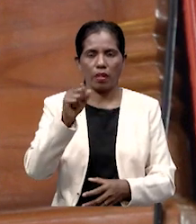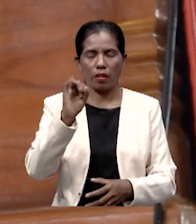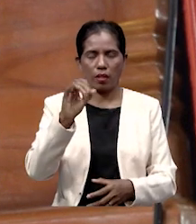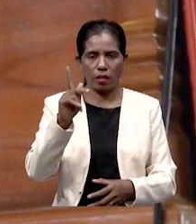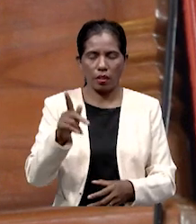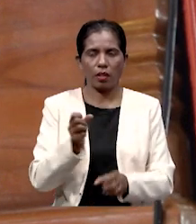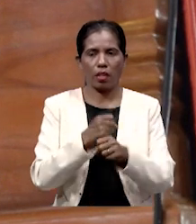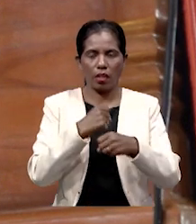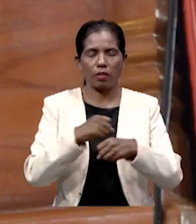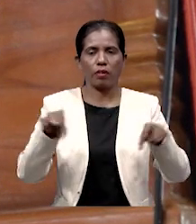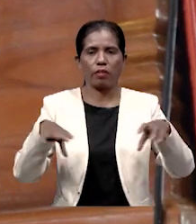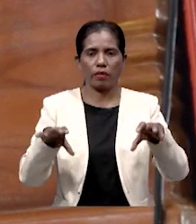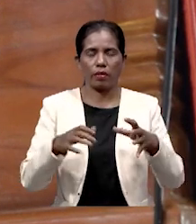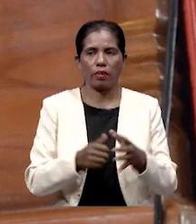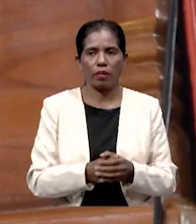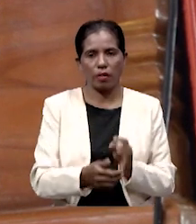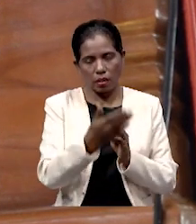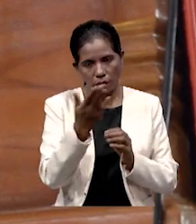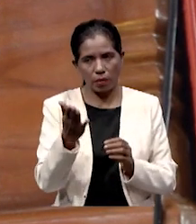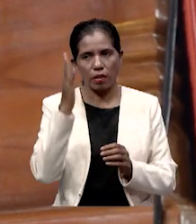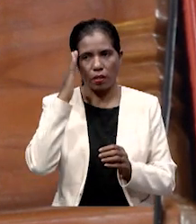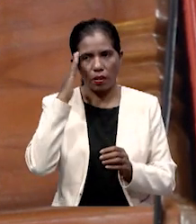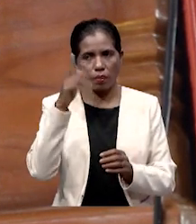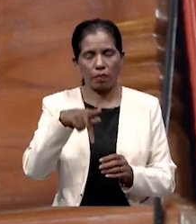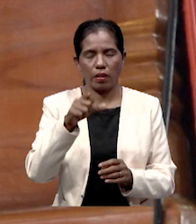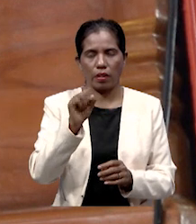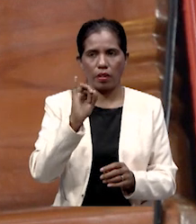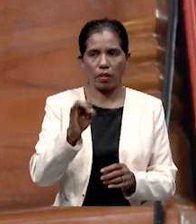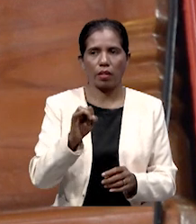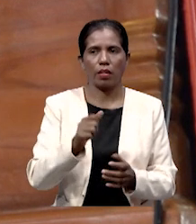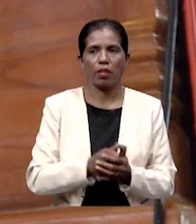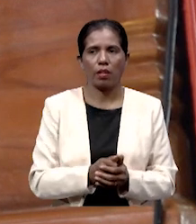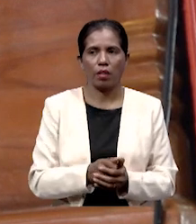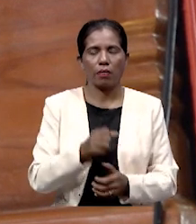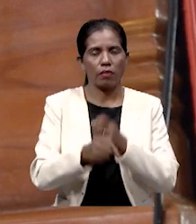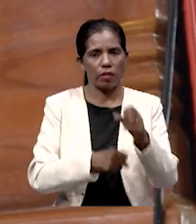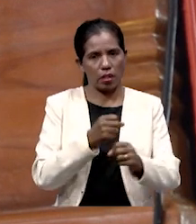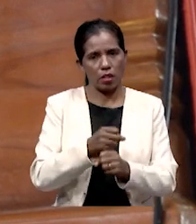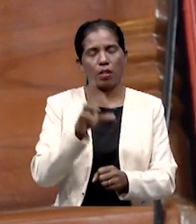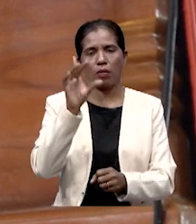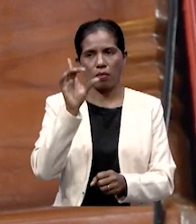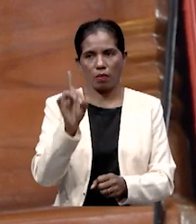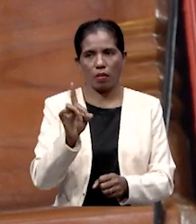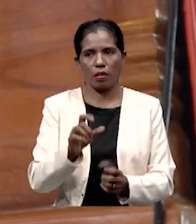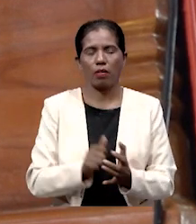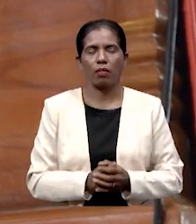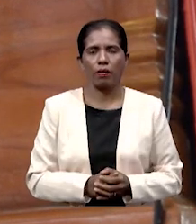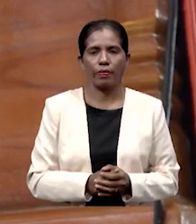lar. Então, outra técnica da psíquica, mas que foi informada, foi ter um ano, ou a cabeça ter um